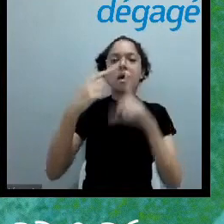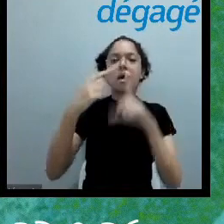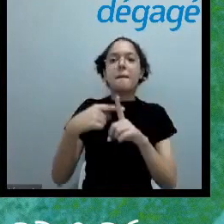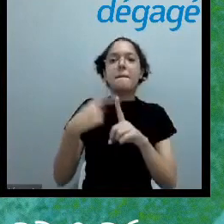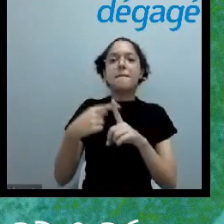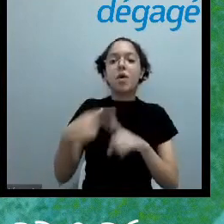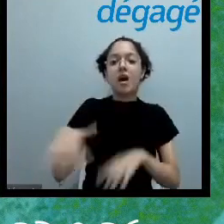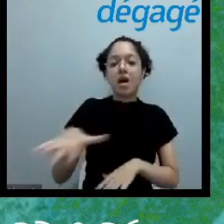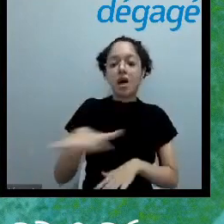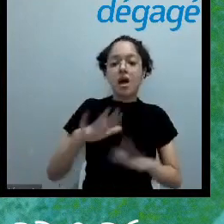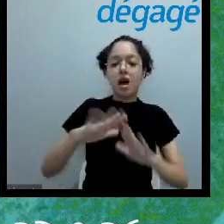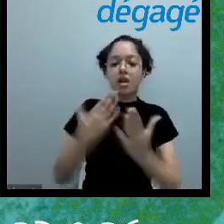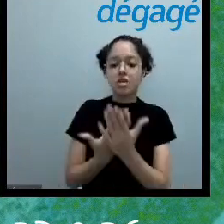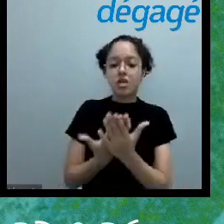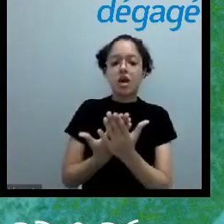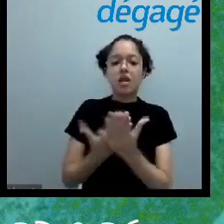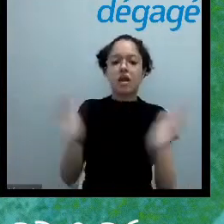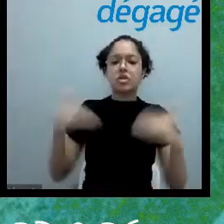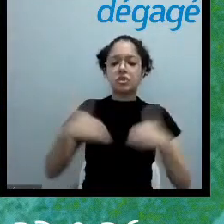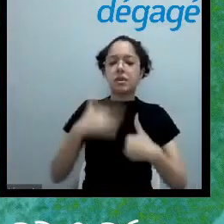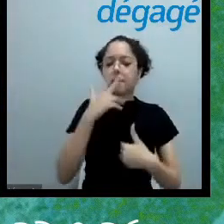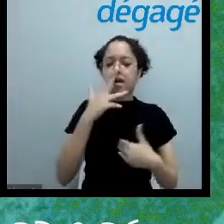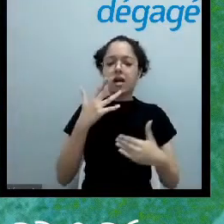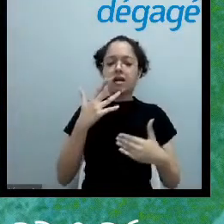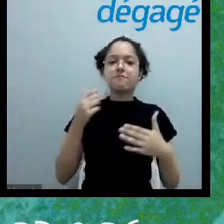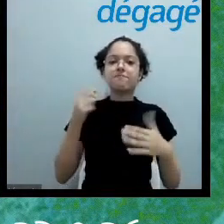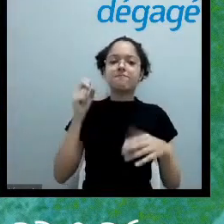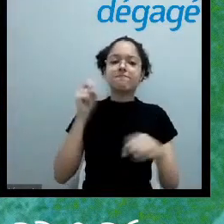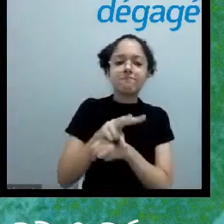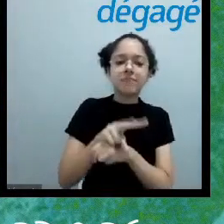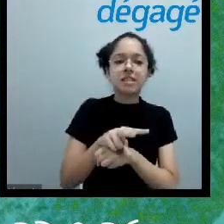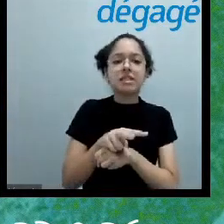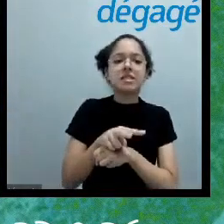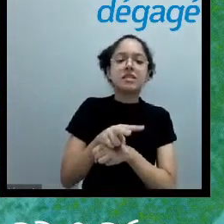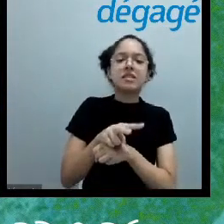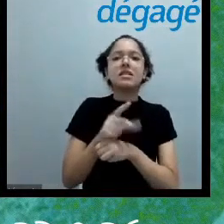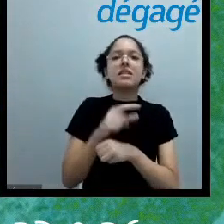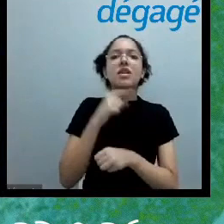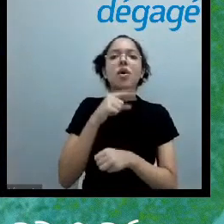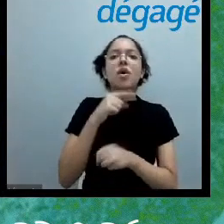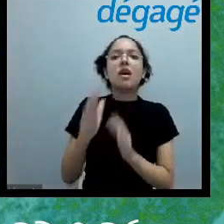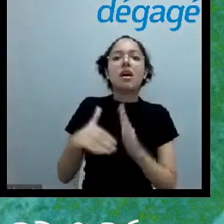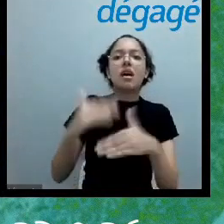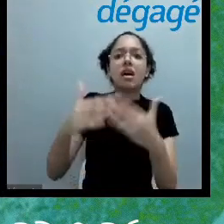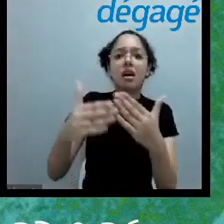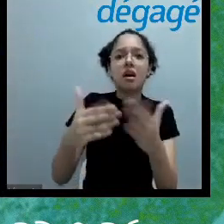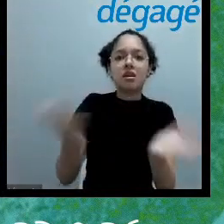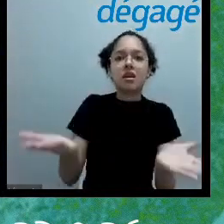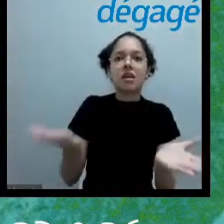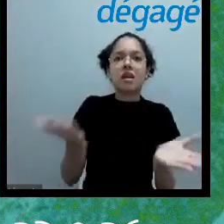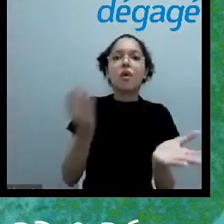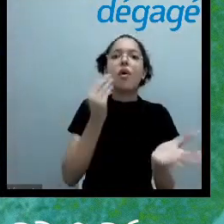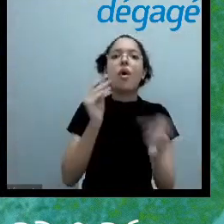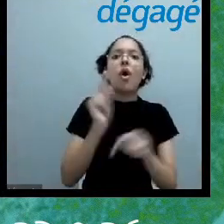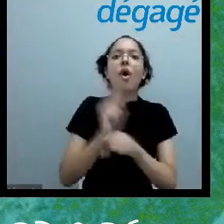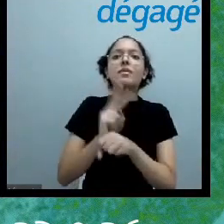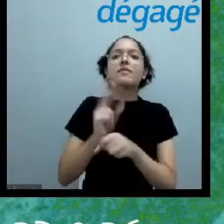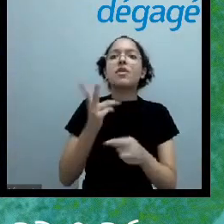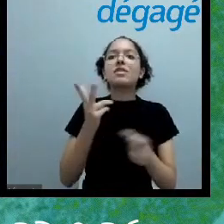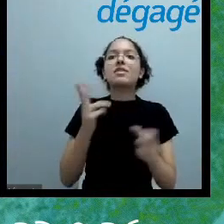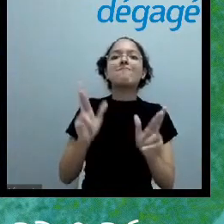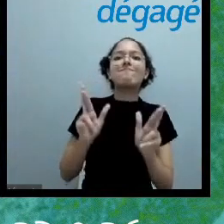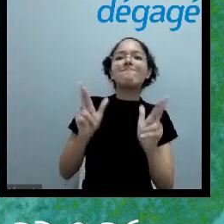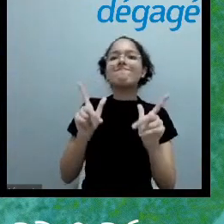escolar. O teatro também é marginalizado dentro do espaço escolar. E aí as coisas combinam, tá todo mundo igual, é um lugar